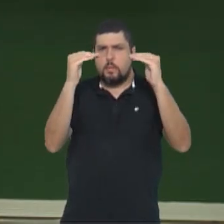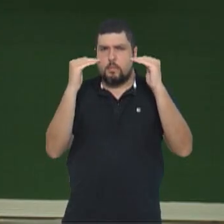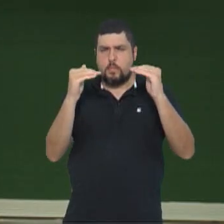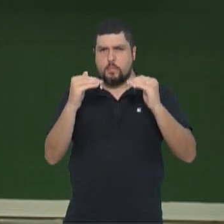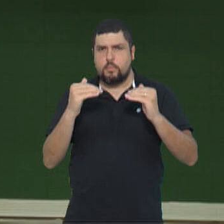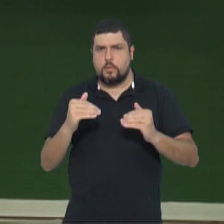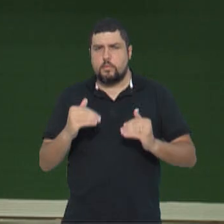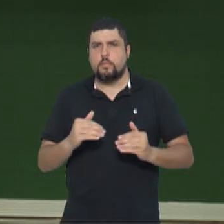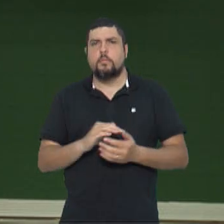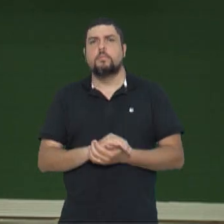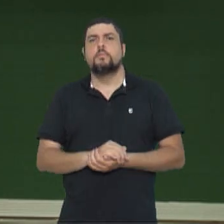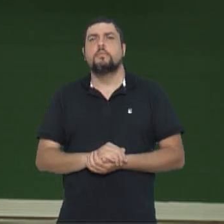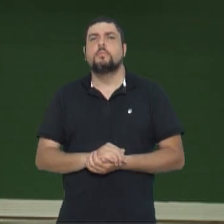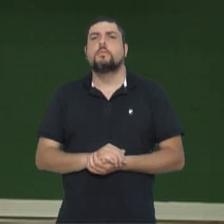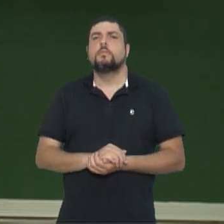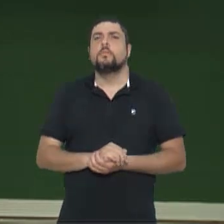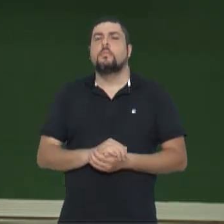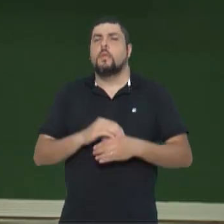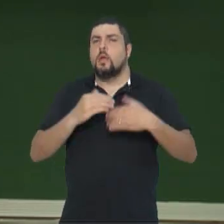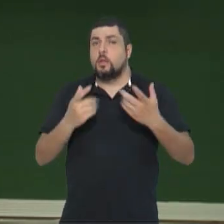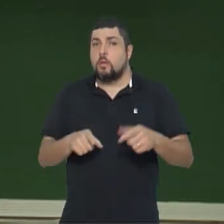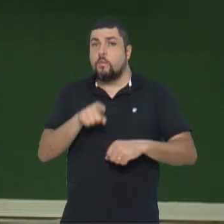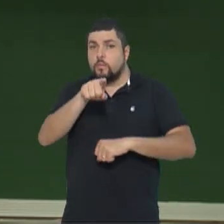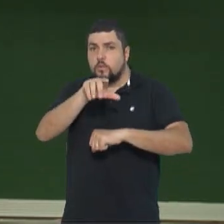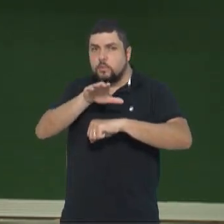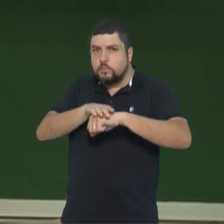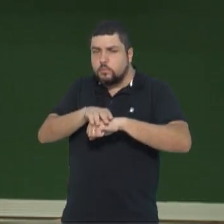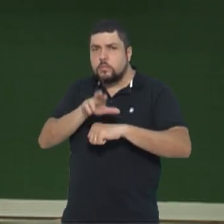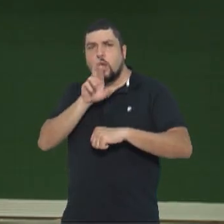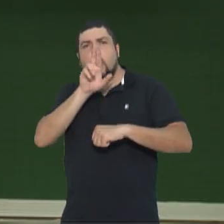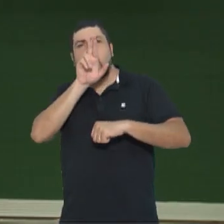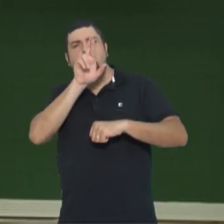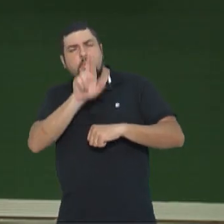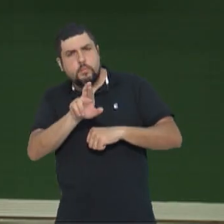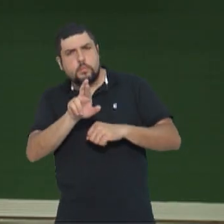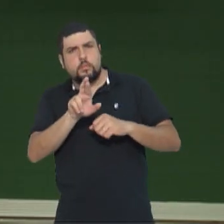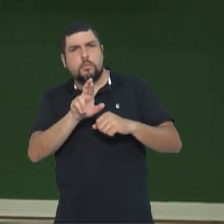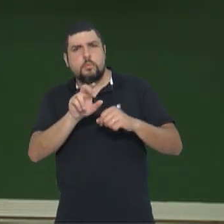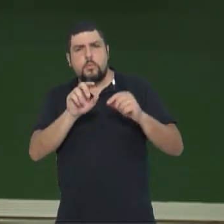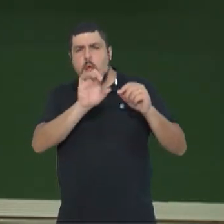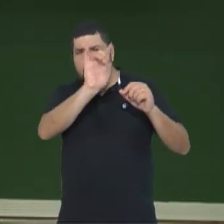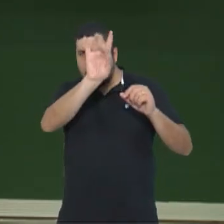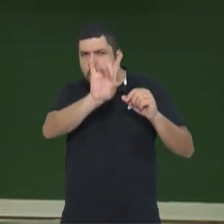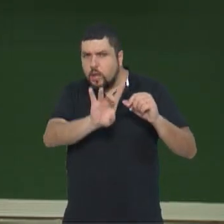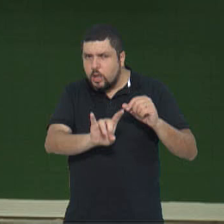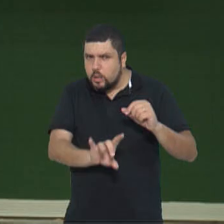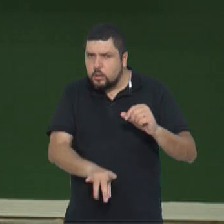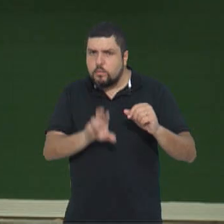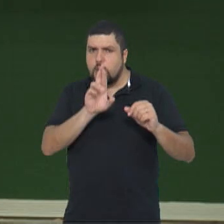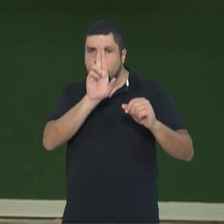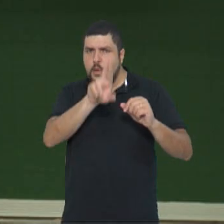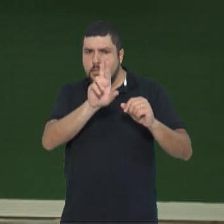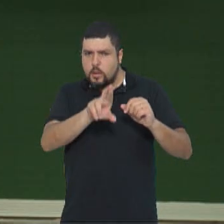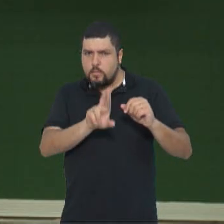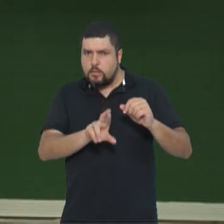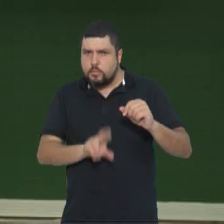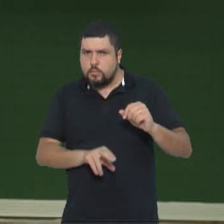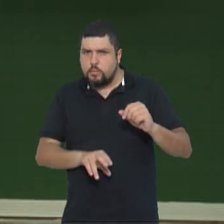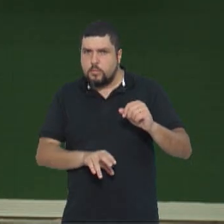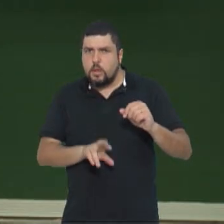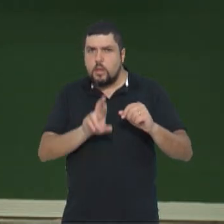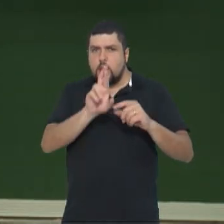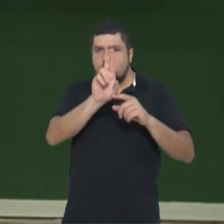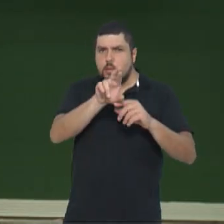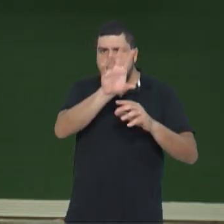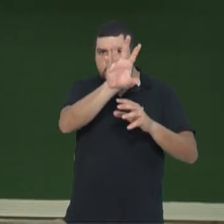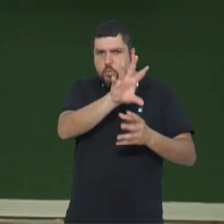análise crítica. Perguntas aí que você vai responder. Depois você vai olhar para essas informações e vai organizá-las em forma de texto. Por